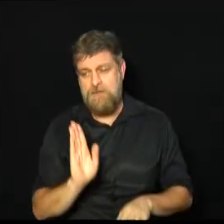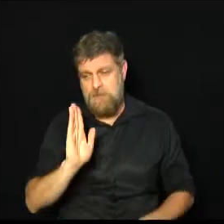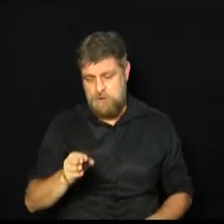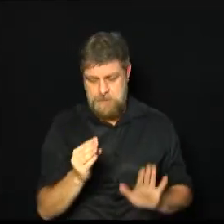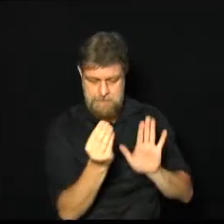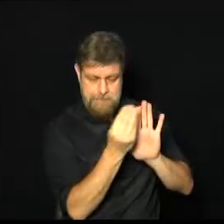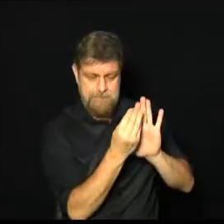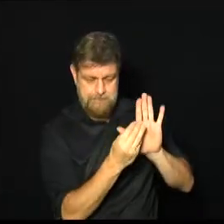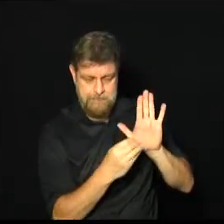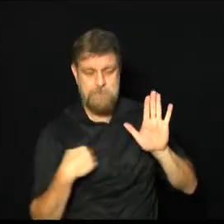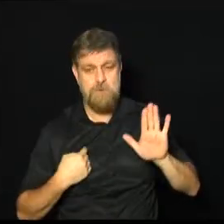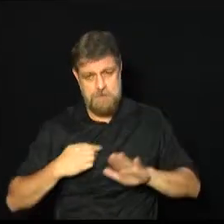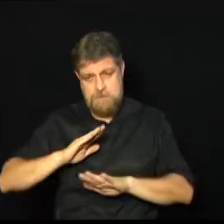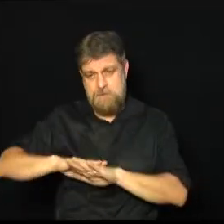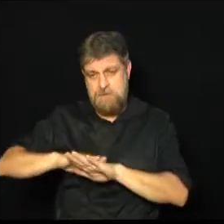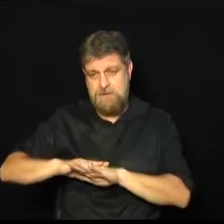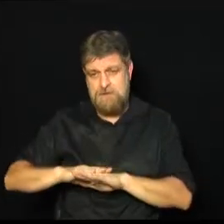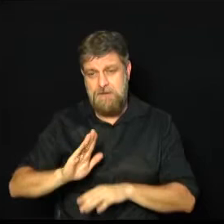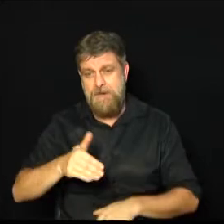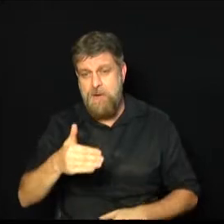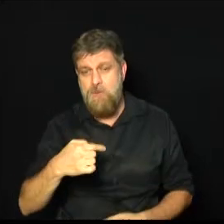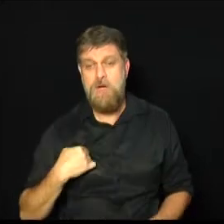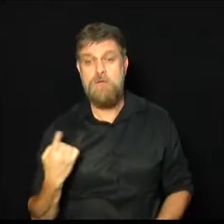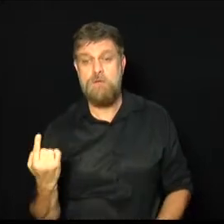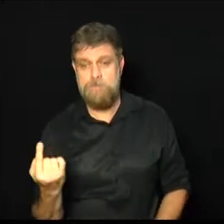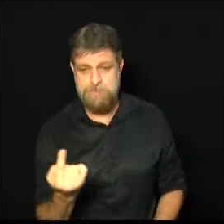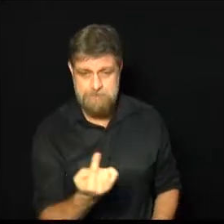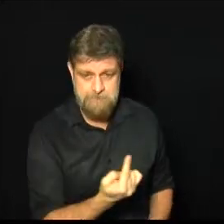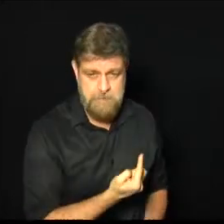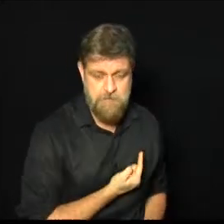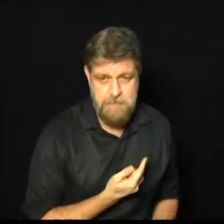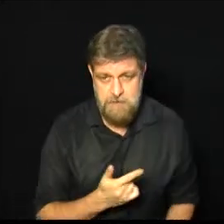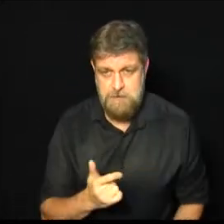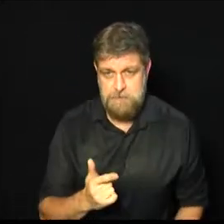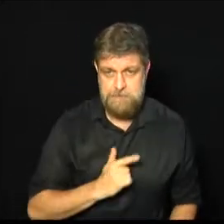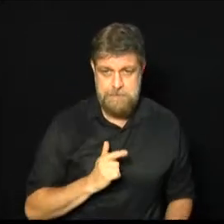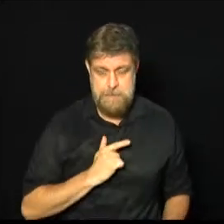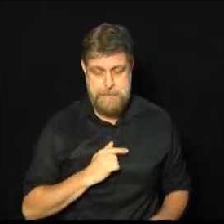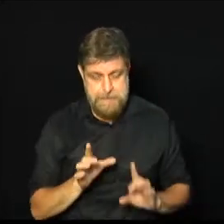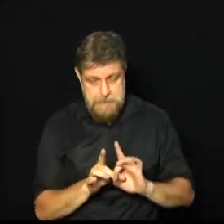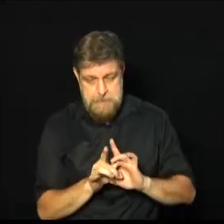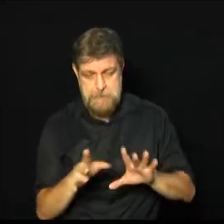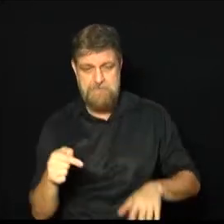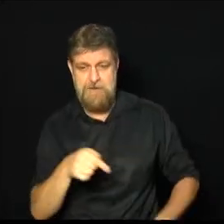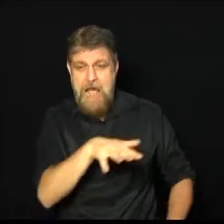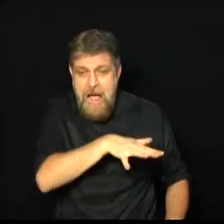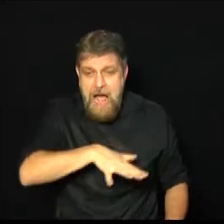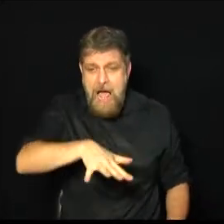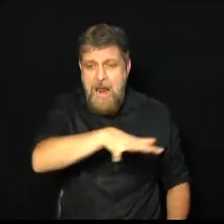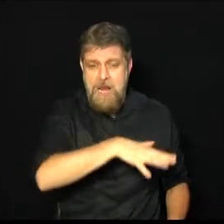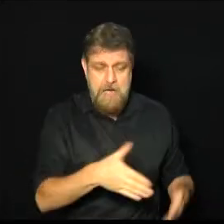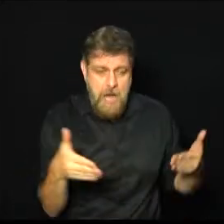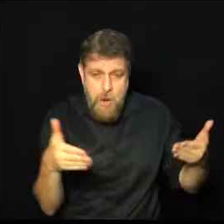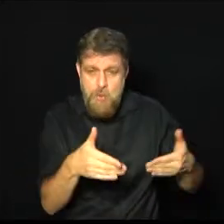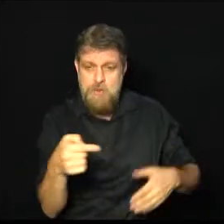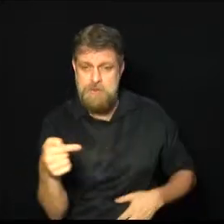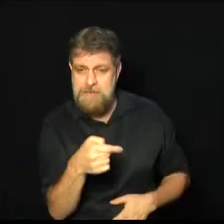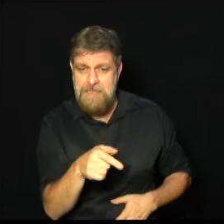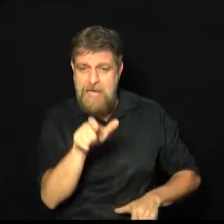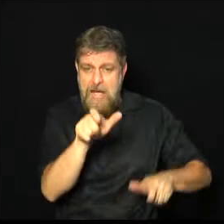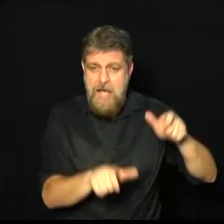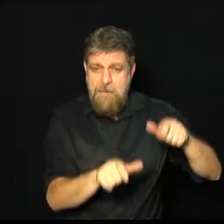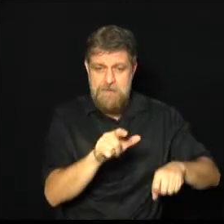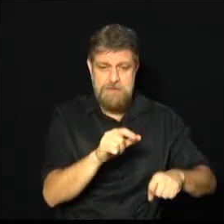para a gente fazer, quando nós tivermos a liberação daquela área que hoje é ocupada por aquelas pessoas do